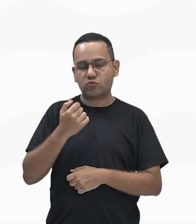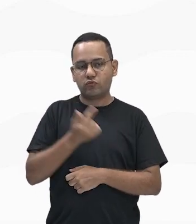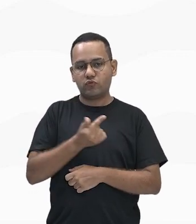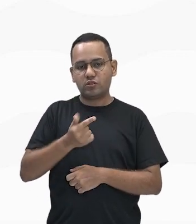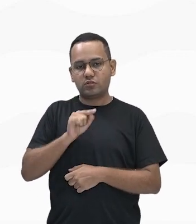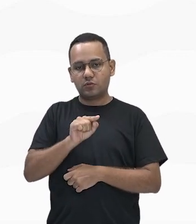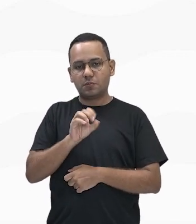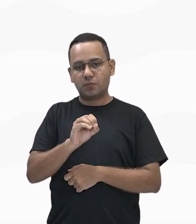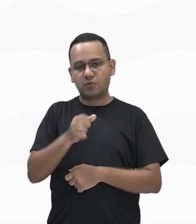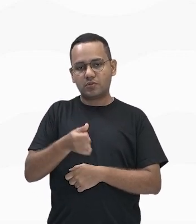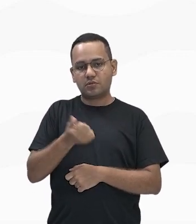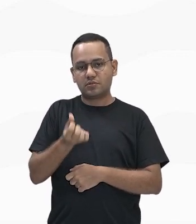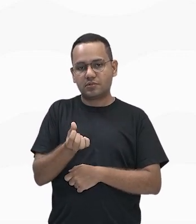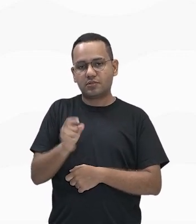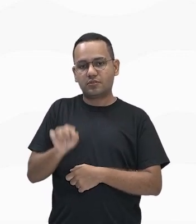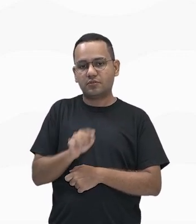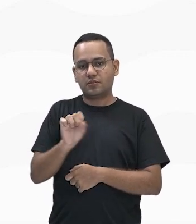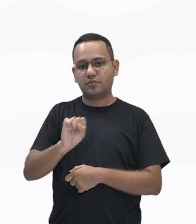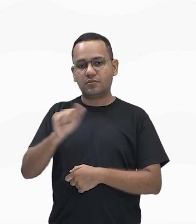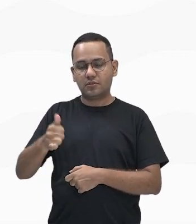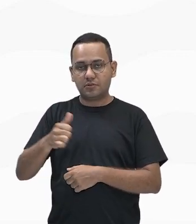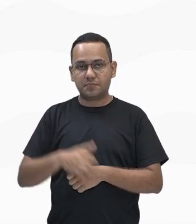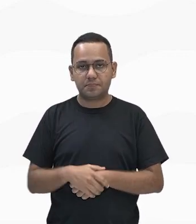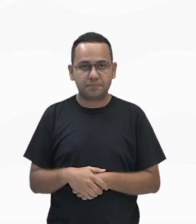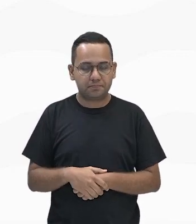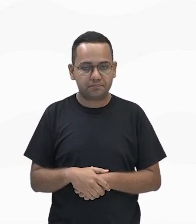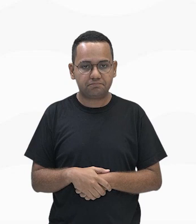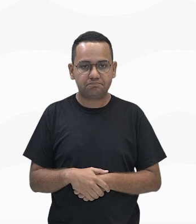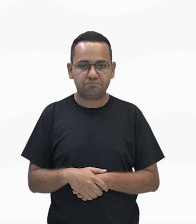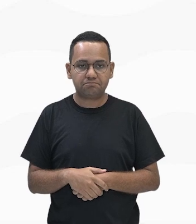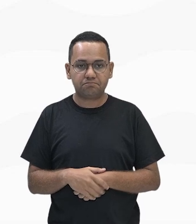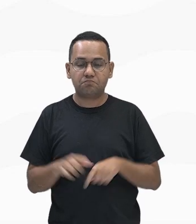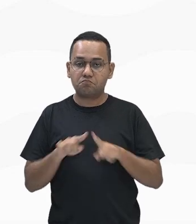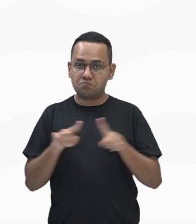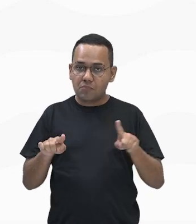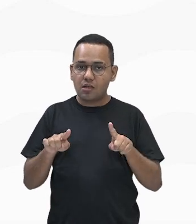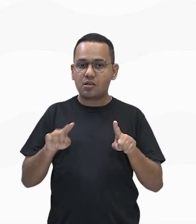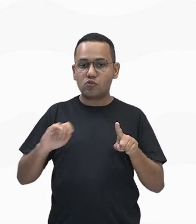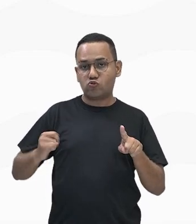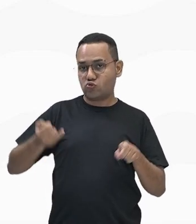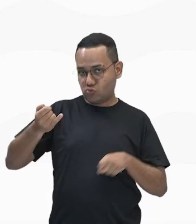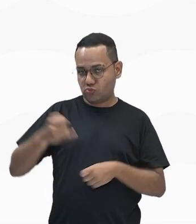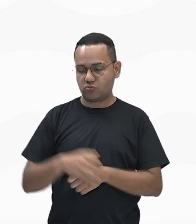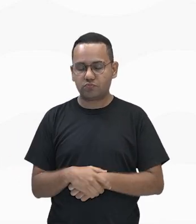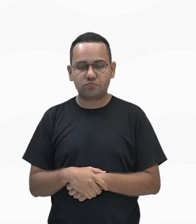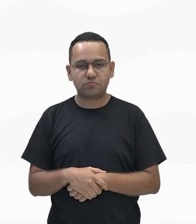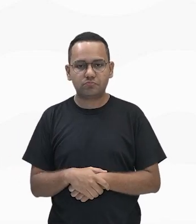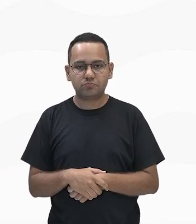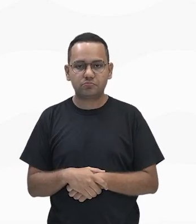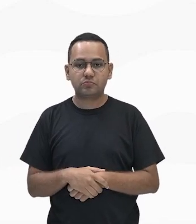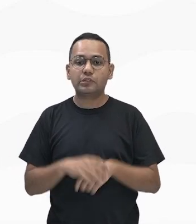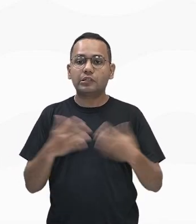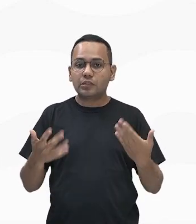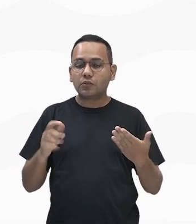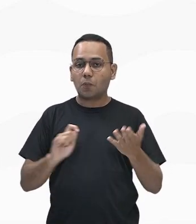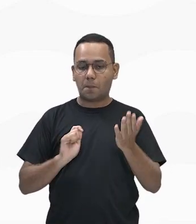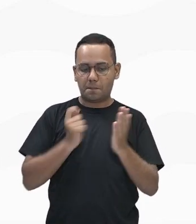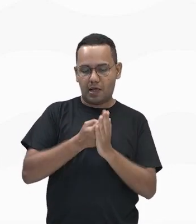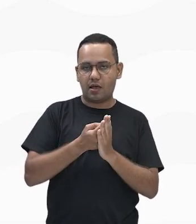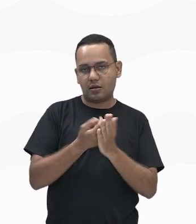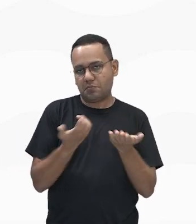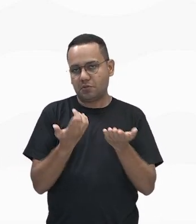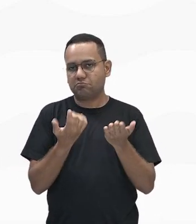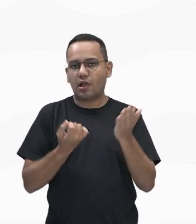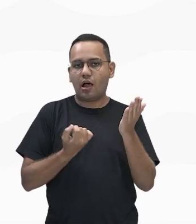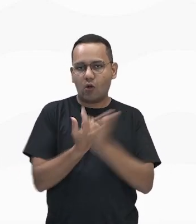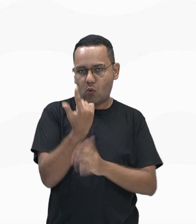22.016,81, tá bom? Tudo isso, então, é valor de juros, ou seja, você está pagando o valor do veículo e mais os juros, só os